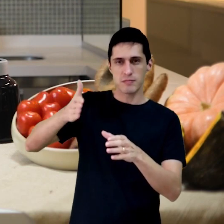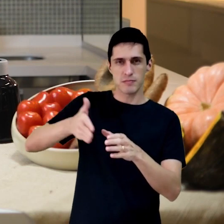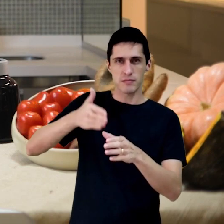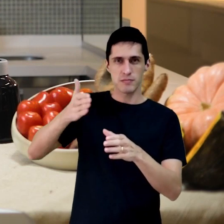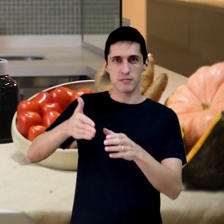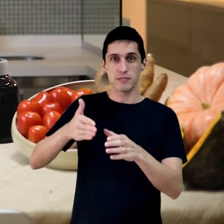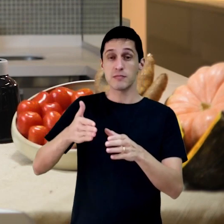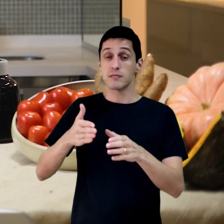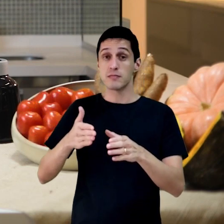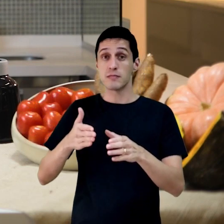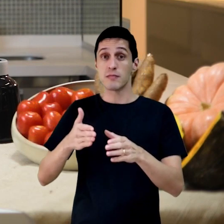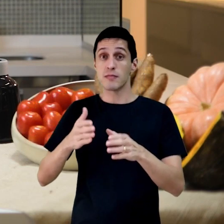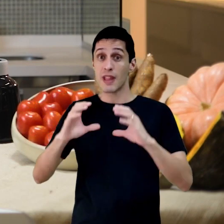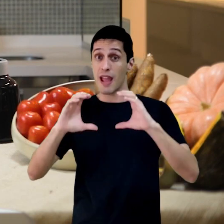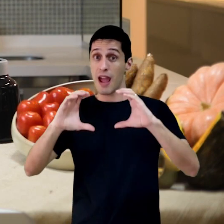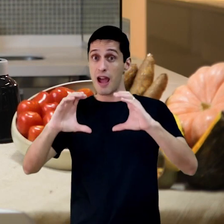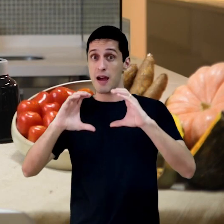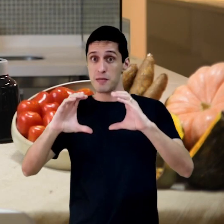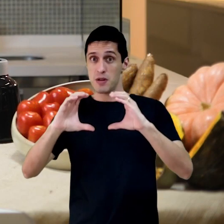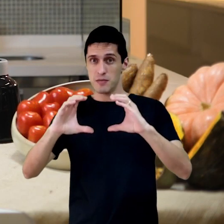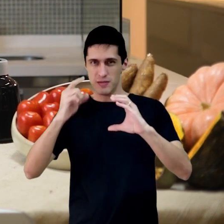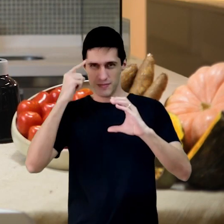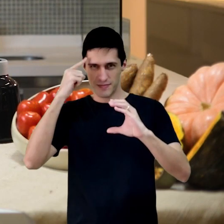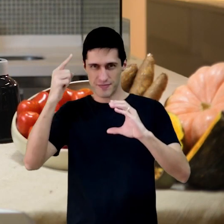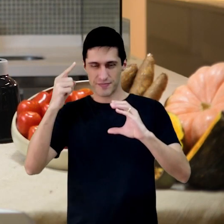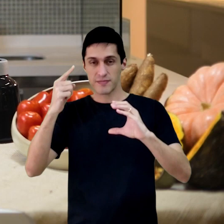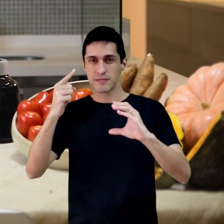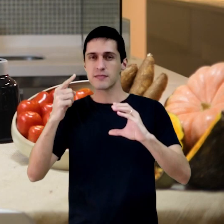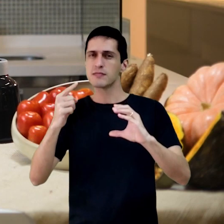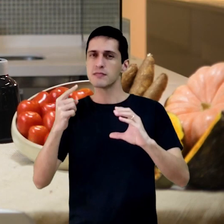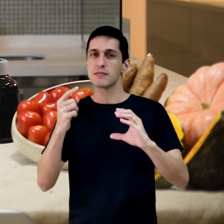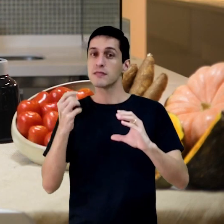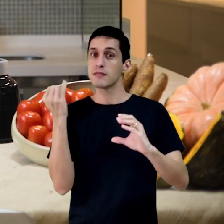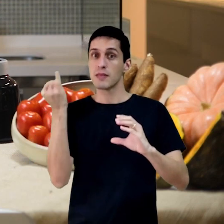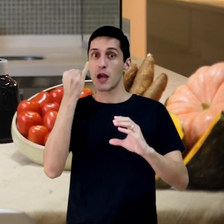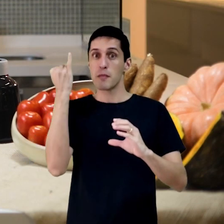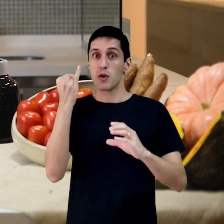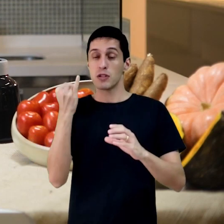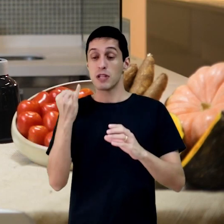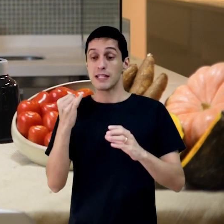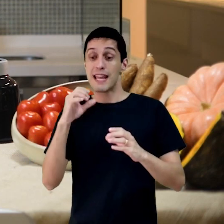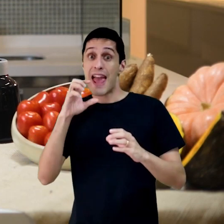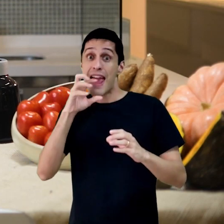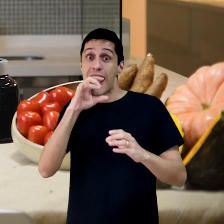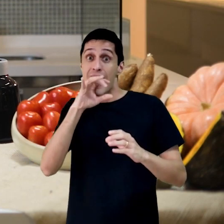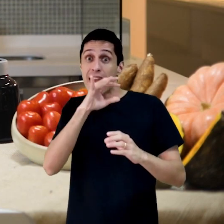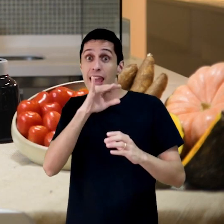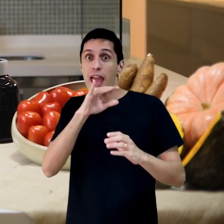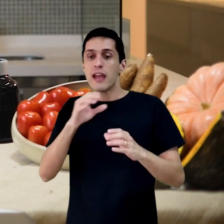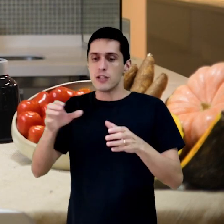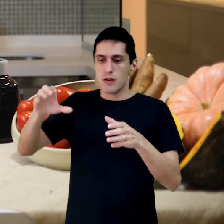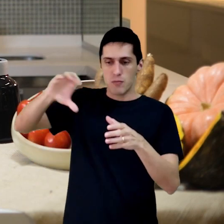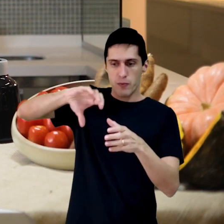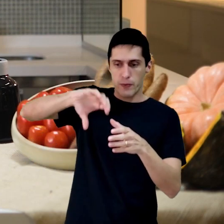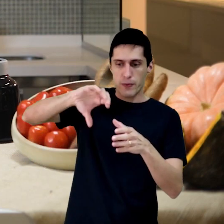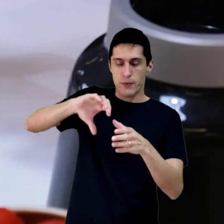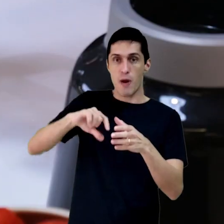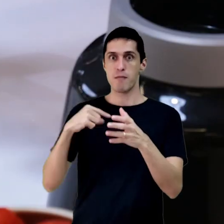Essa abóbora é bom vocês baterem ela enquanto ela ainda está quente. Isso vai aqui